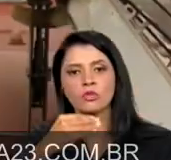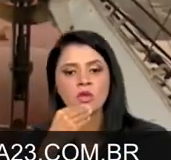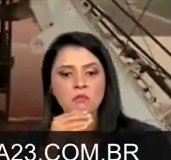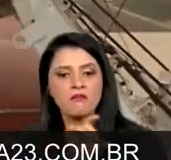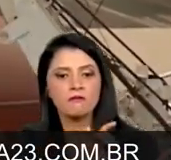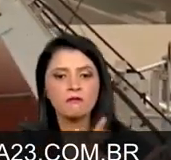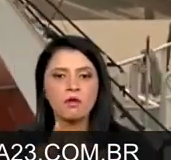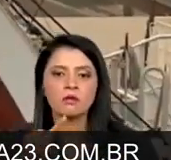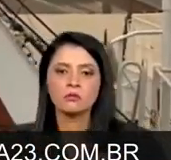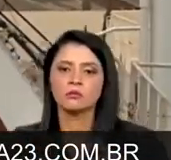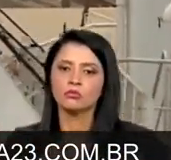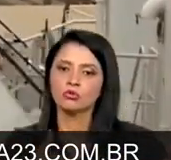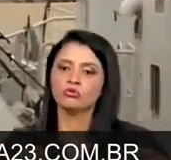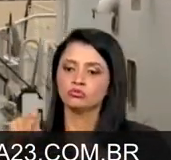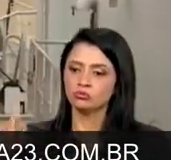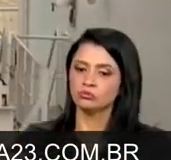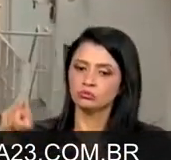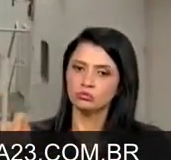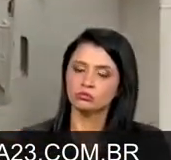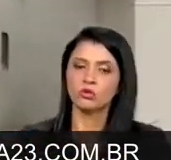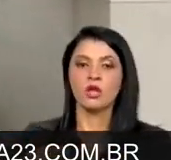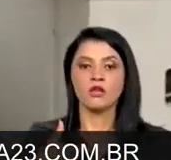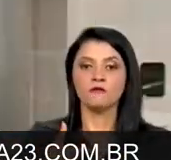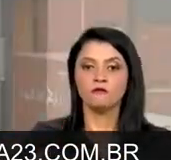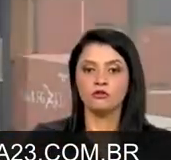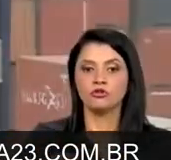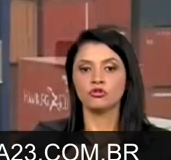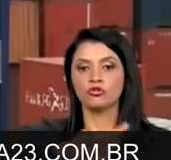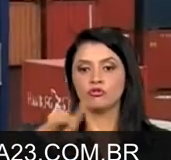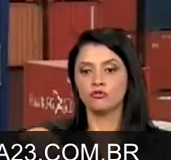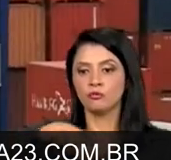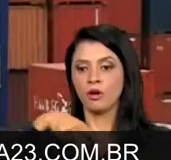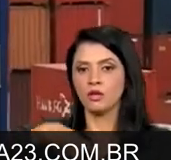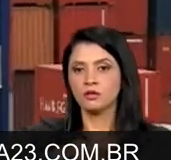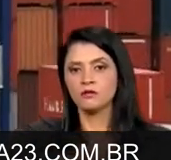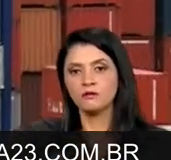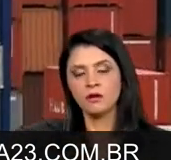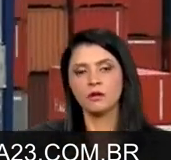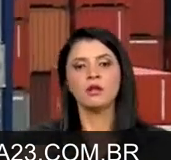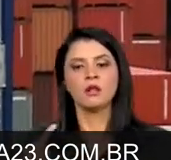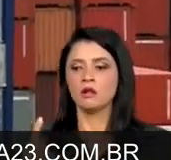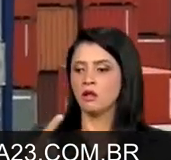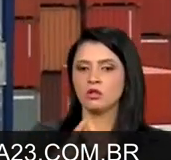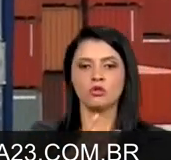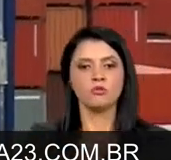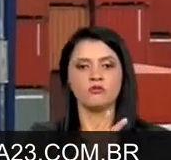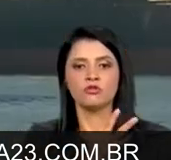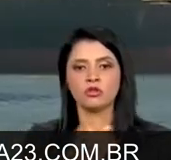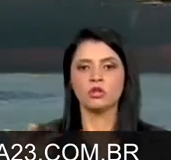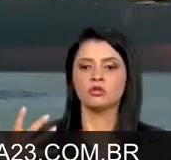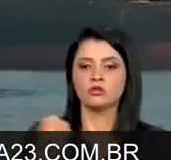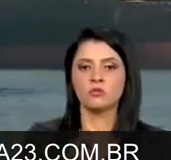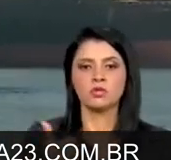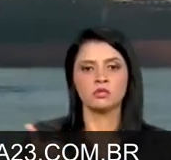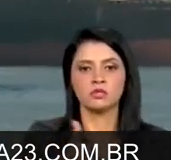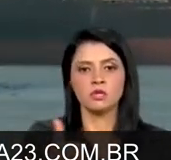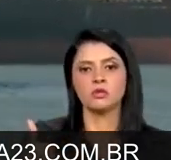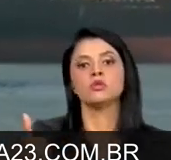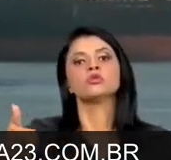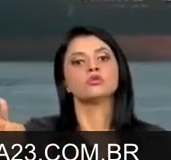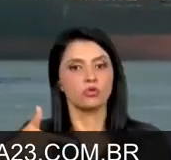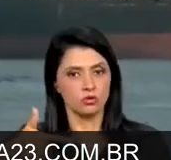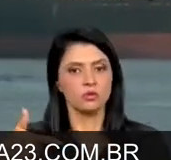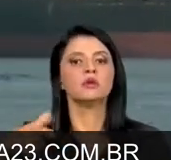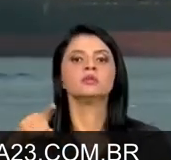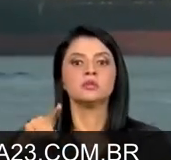vendas de produtos agropecuários em 20 diferentes países. Desde 2023, foram 112 em 50 países